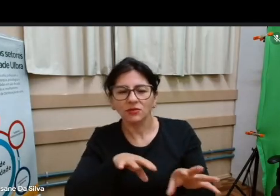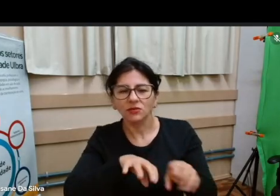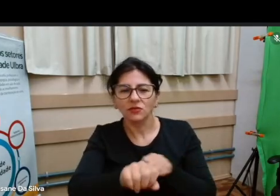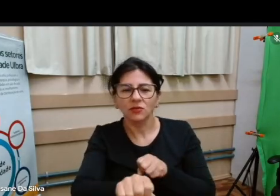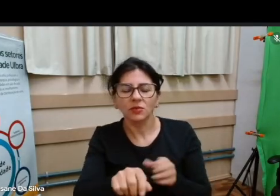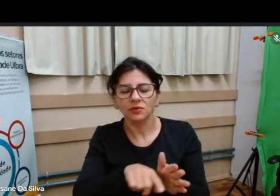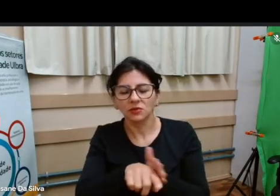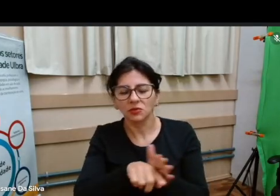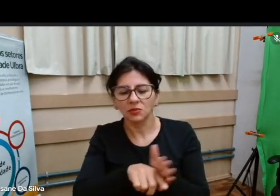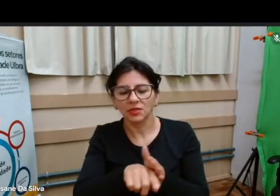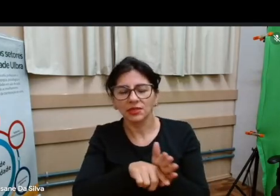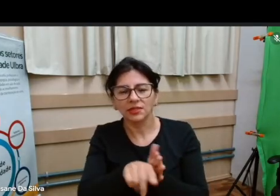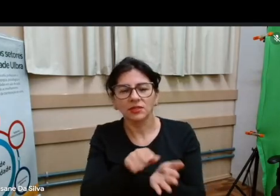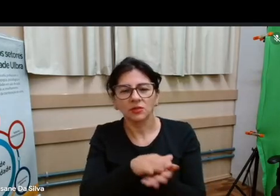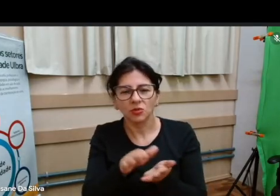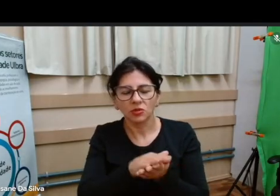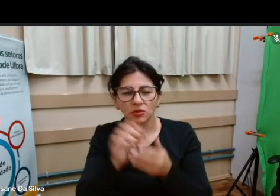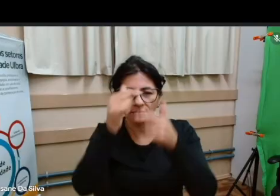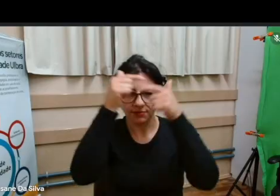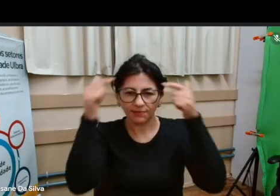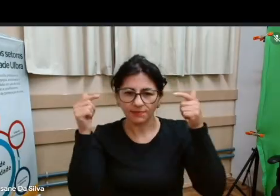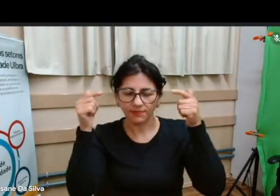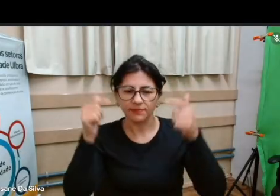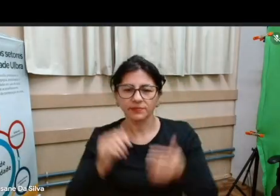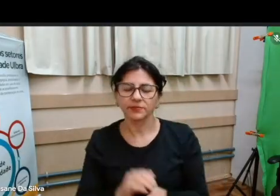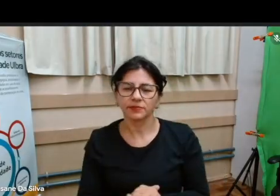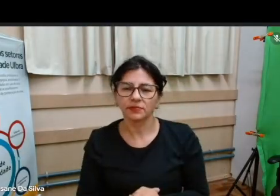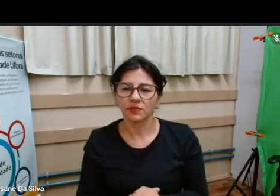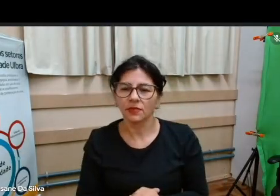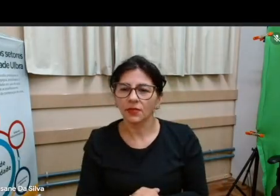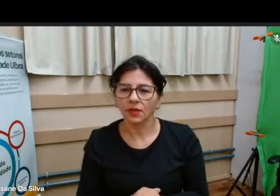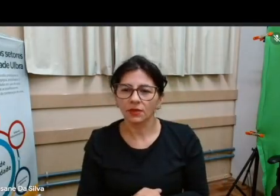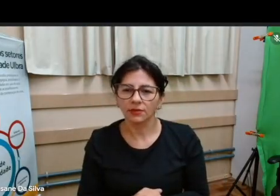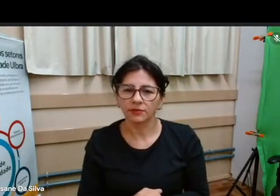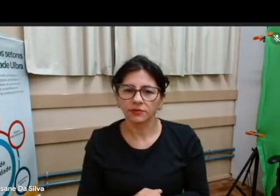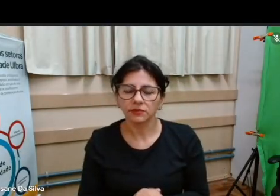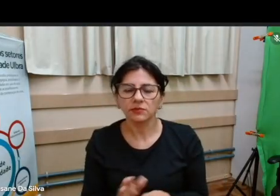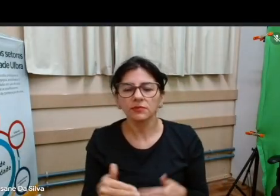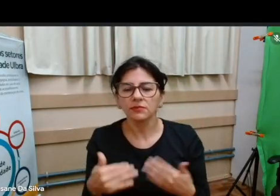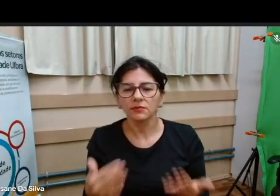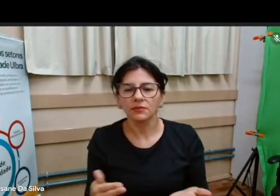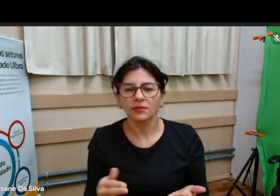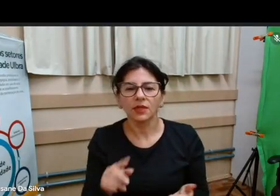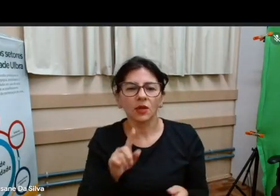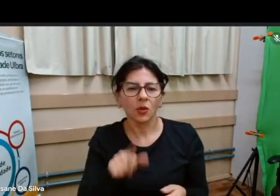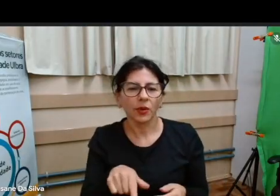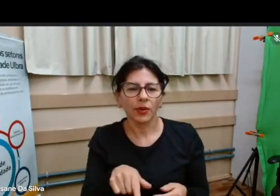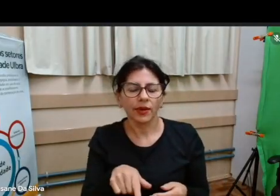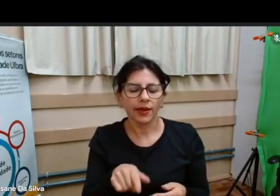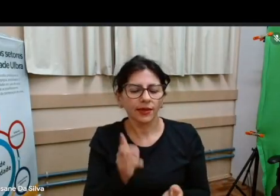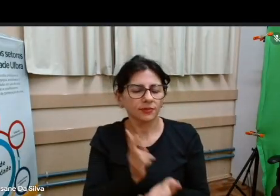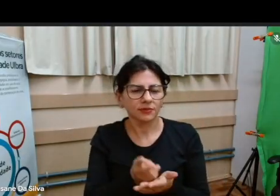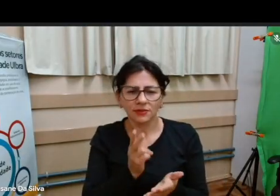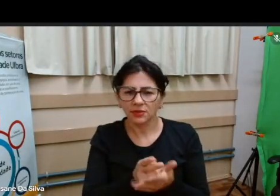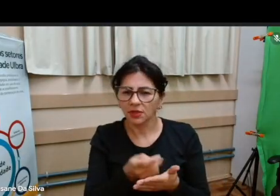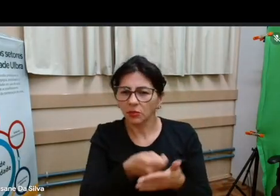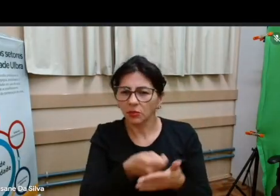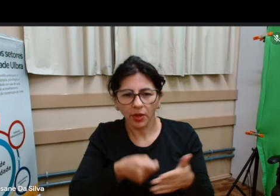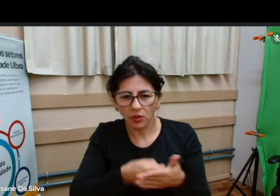produção de conhecimento e então são constantes batalhas aí que a gente tem